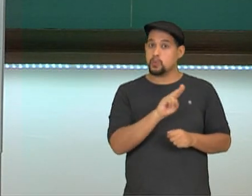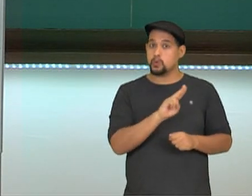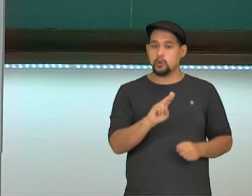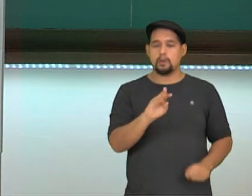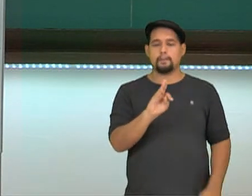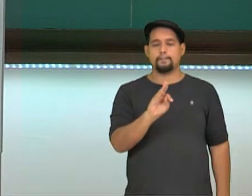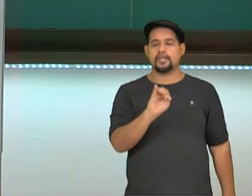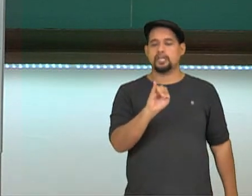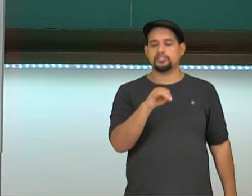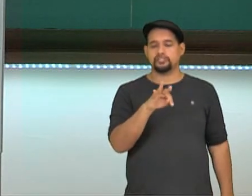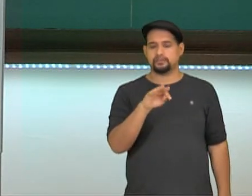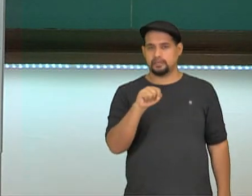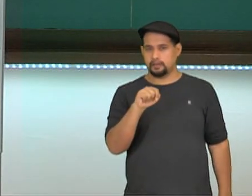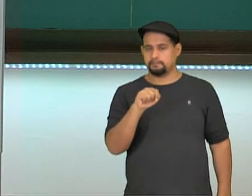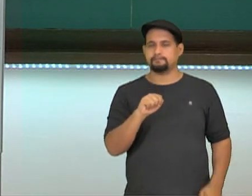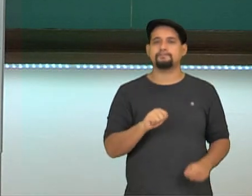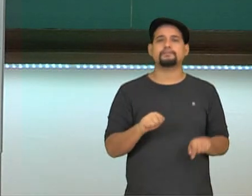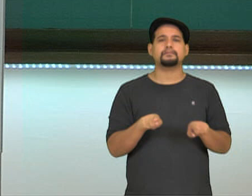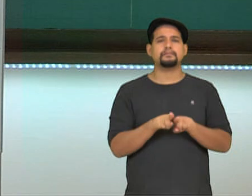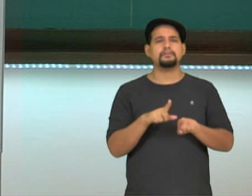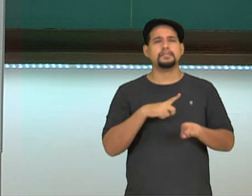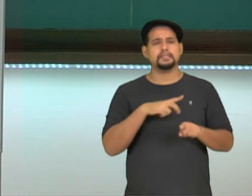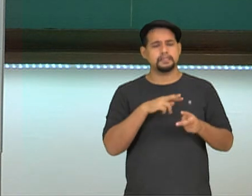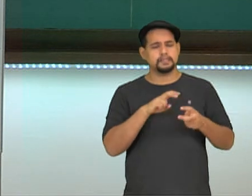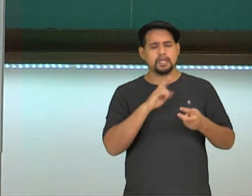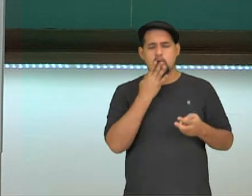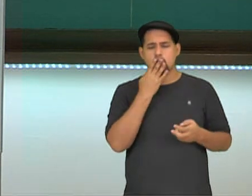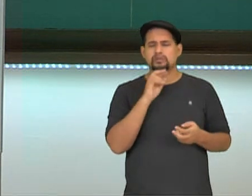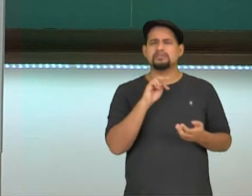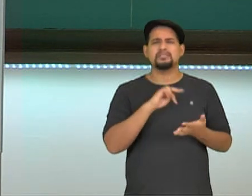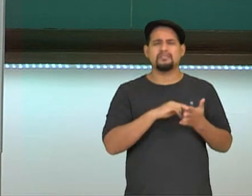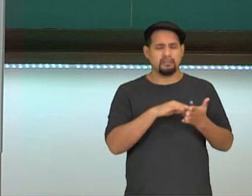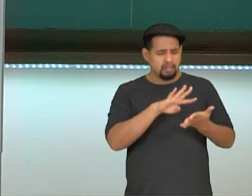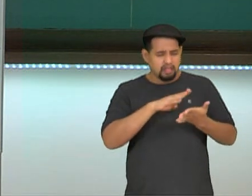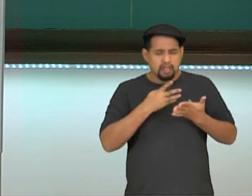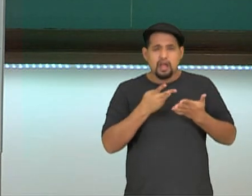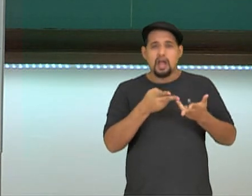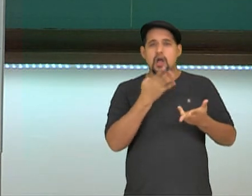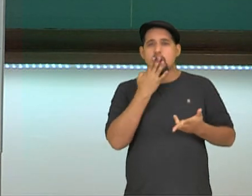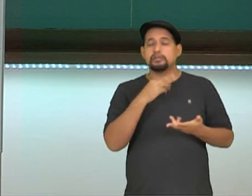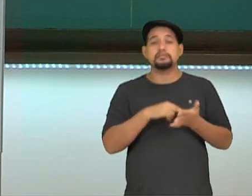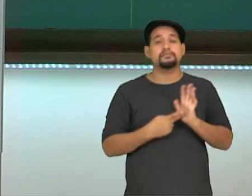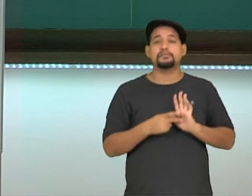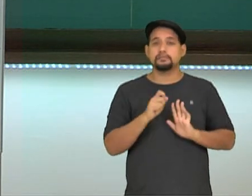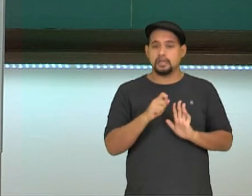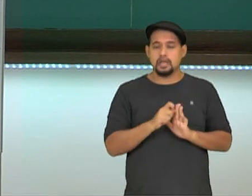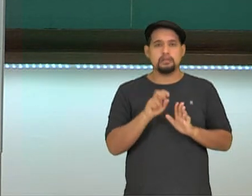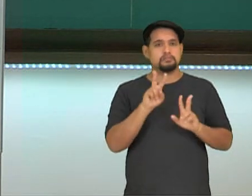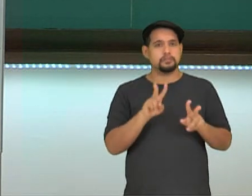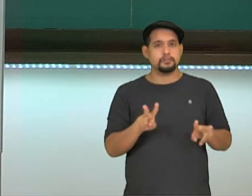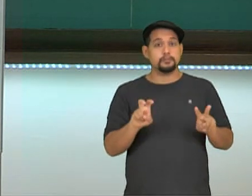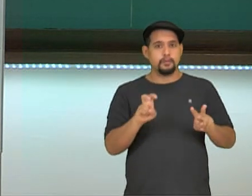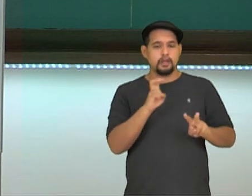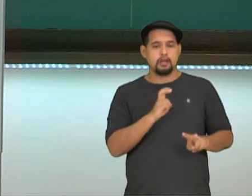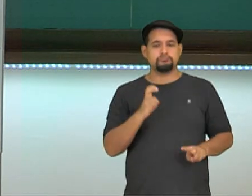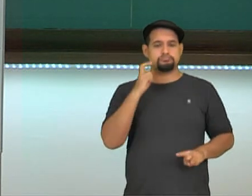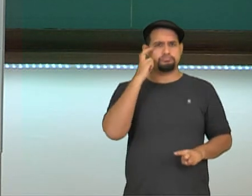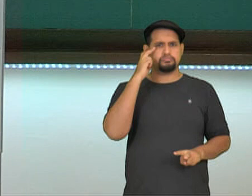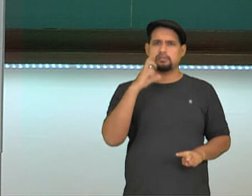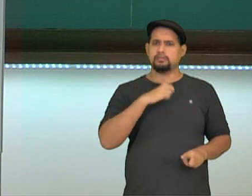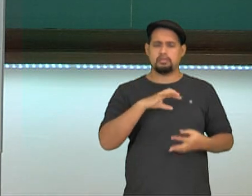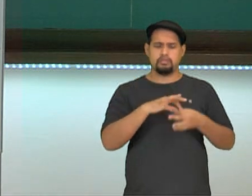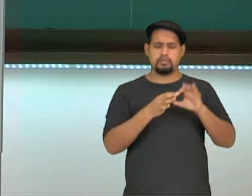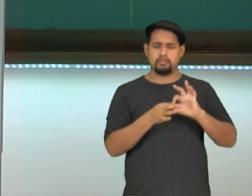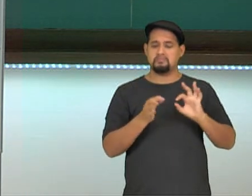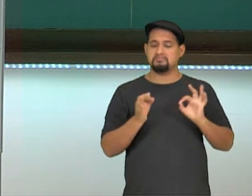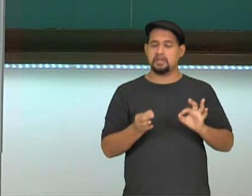e isso é uma cor pigmento. E nós temos a interpretação da cor. O que é a interpretação da cor? É exatamente ligada à cultura que você está dentro desse contexto.